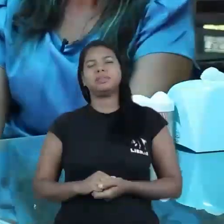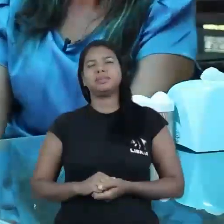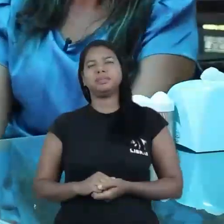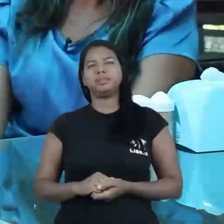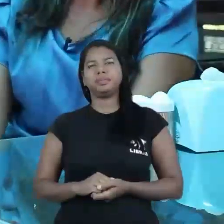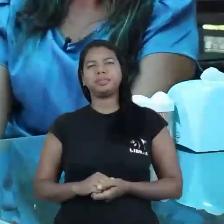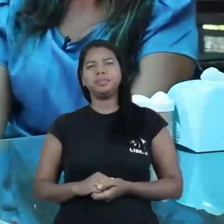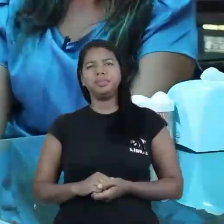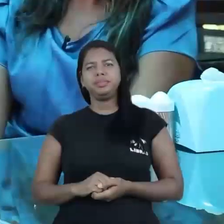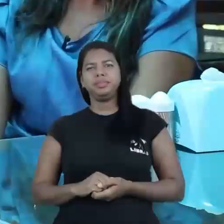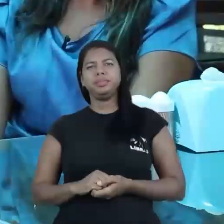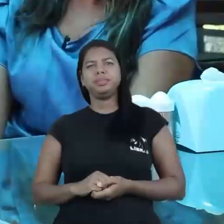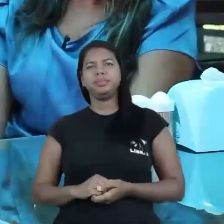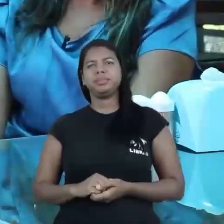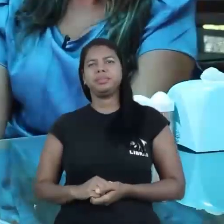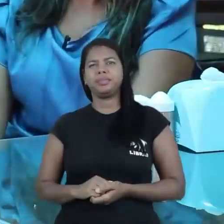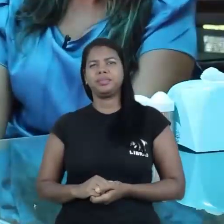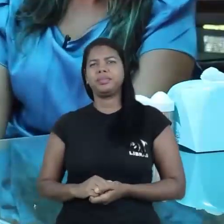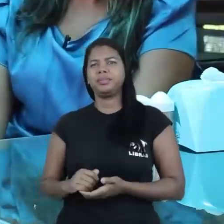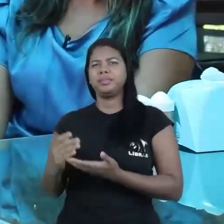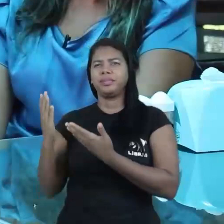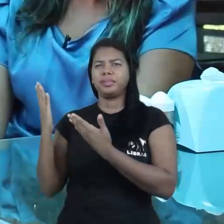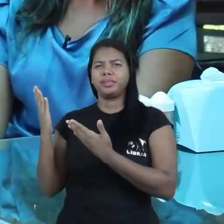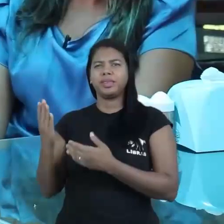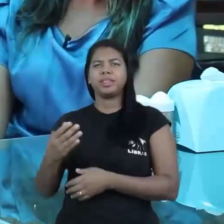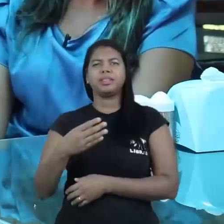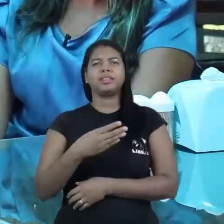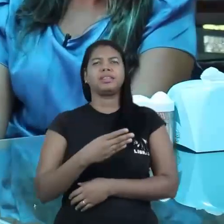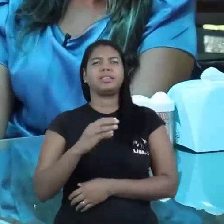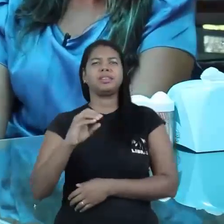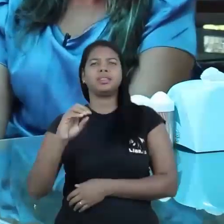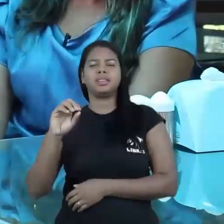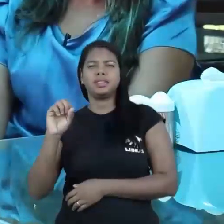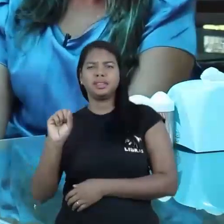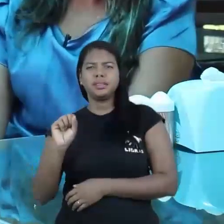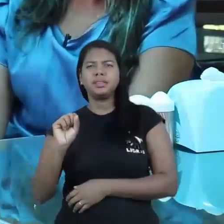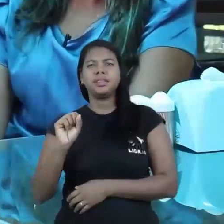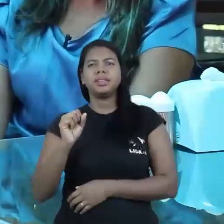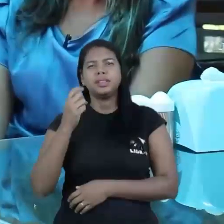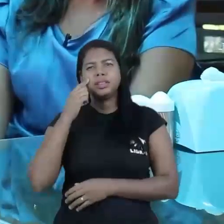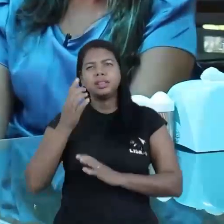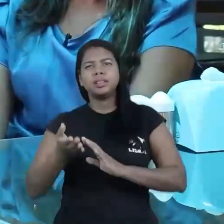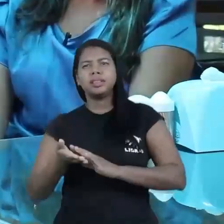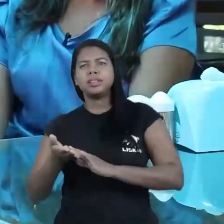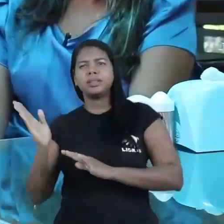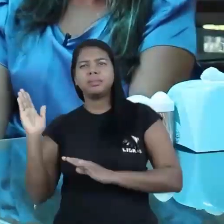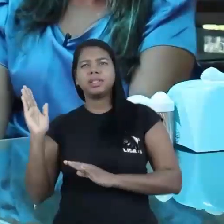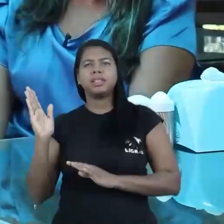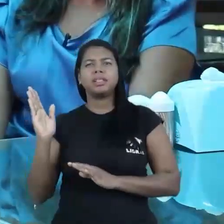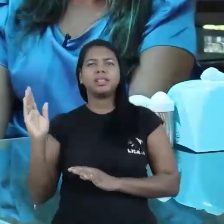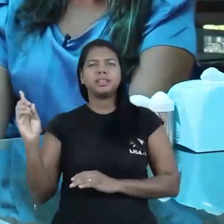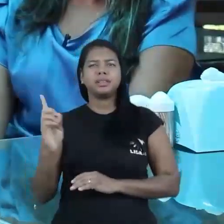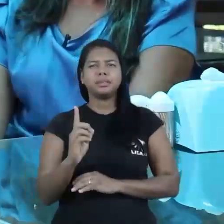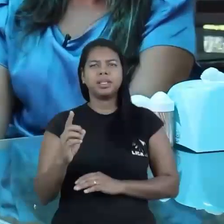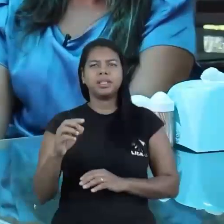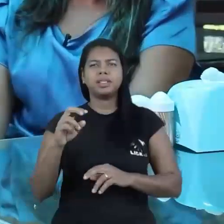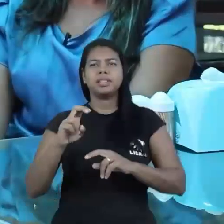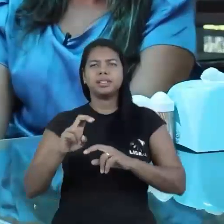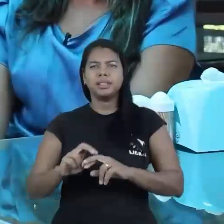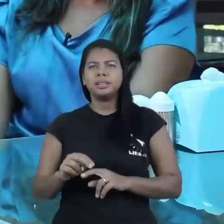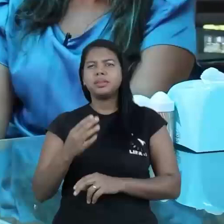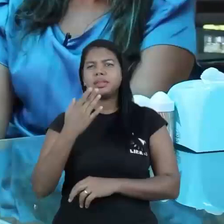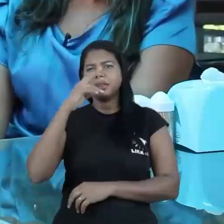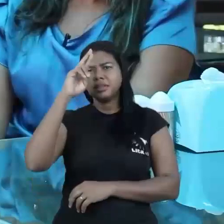cliente. como a gente está aqui situado na BR-408, tem muita gente que passa viajando, quer almoçar rápido e ir embora. Aí teria todas